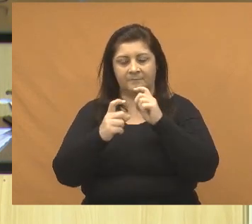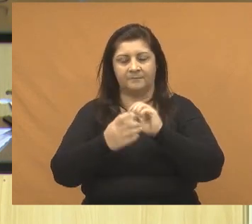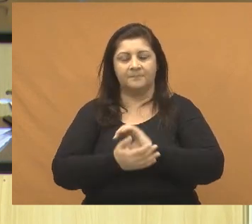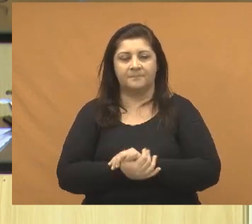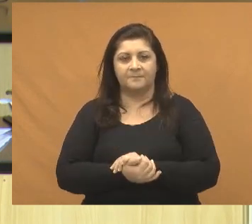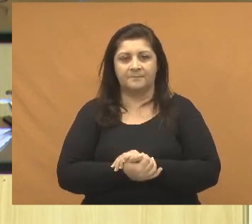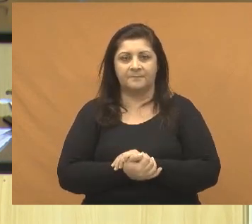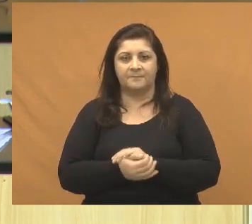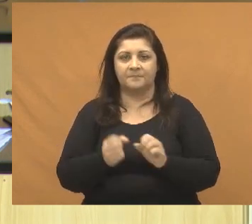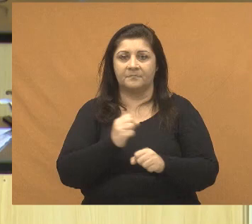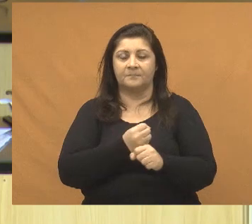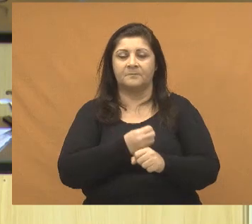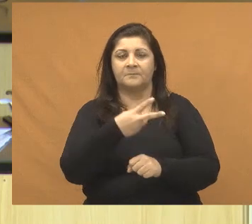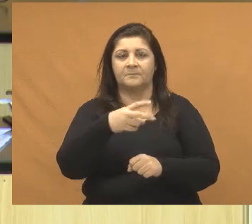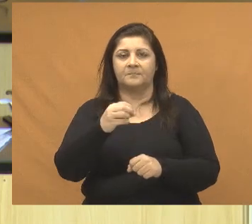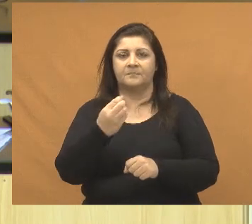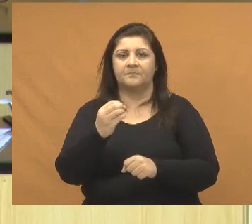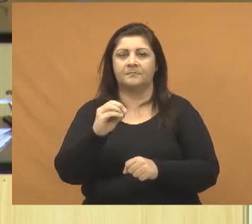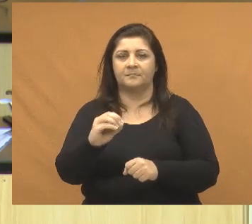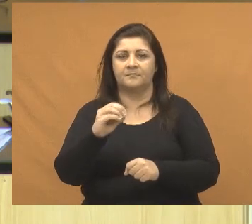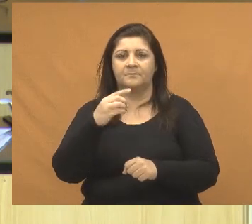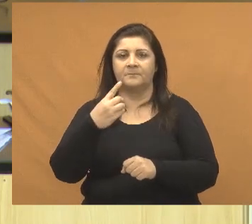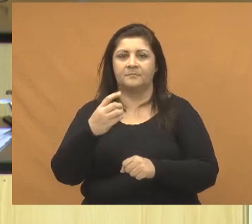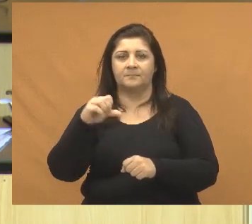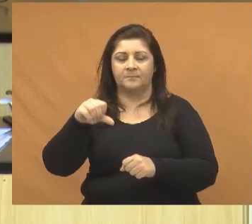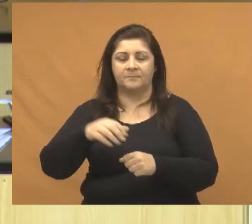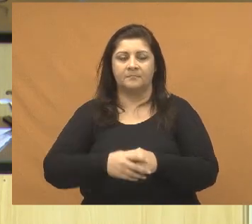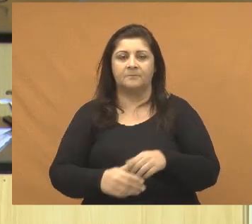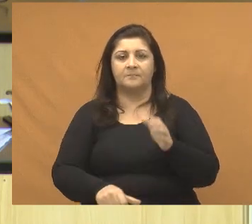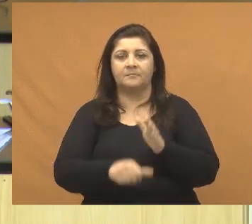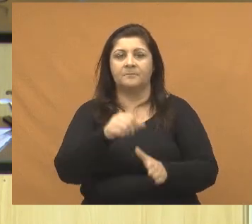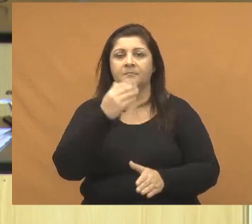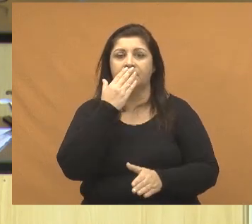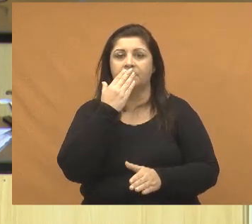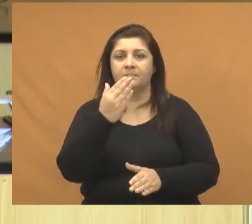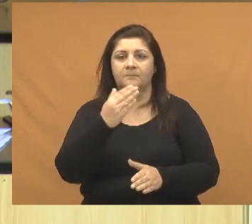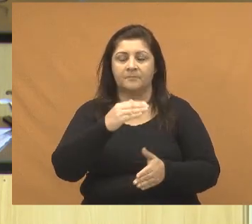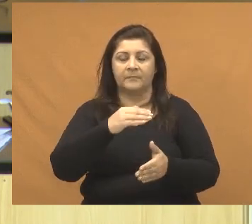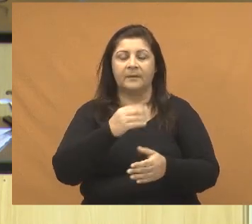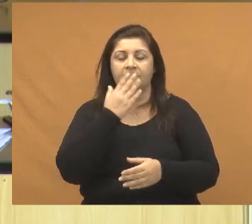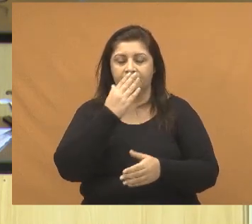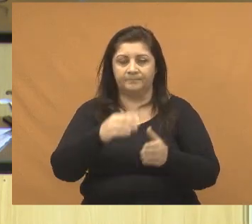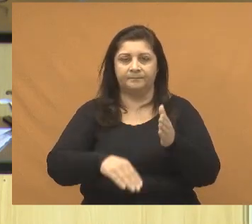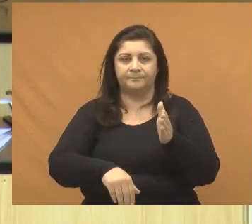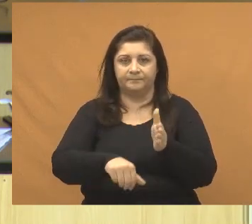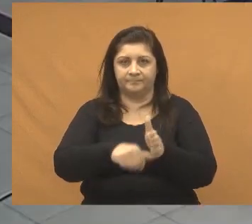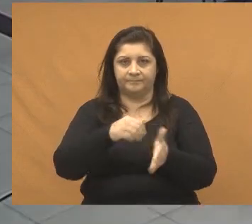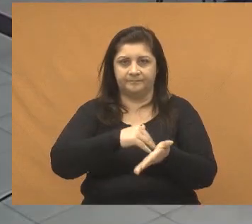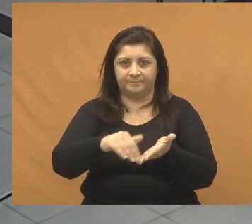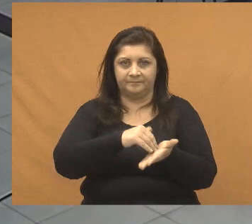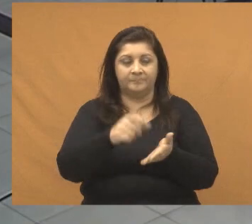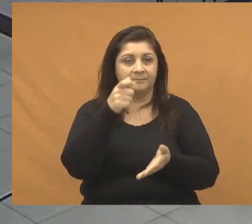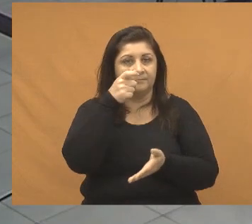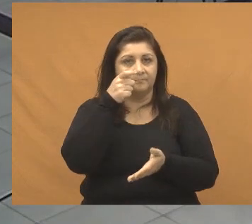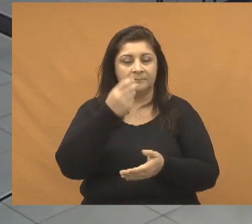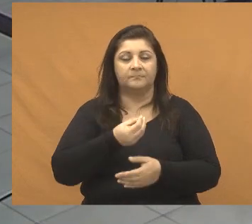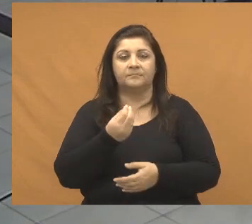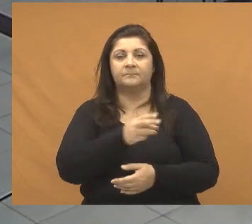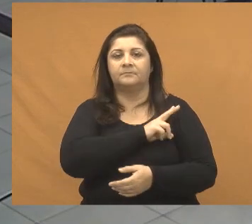ordinária do ano de 2019, solicito ao primeiro secretário que faça a verificação de presença.